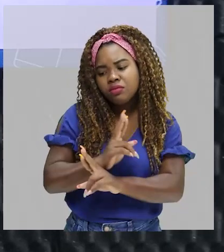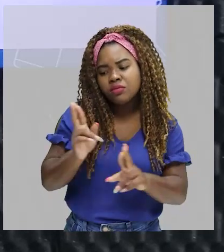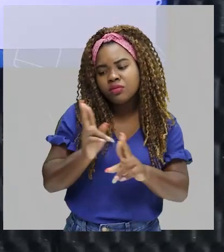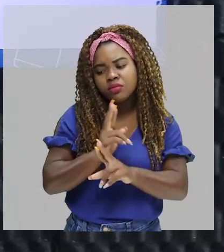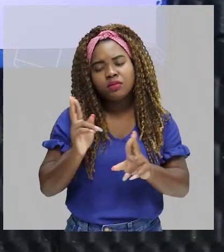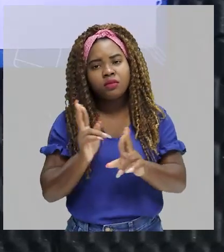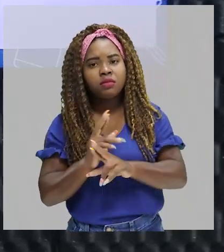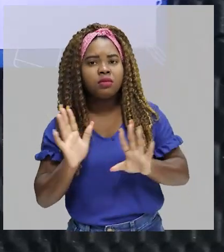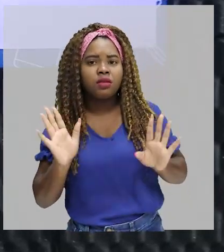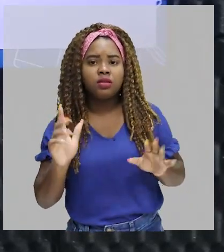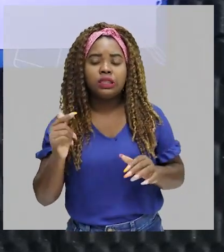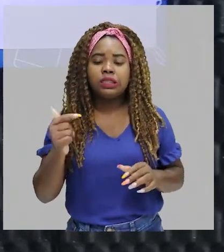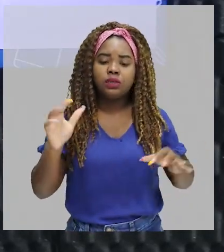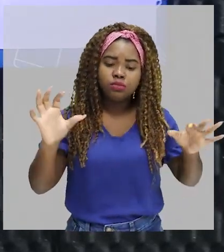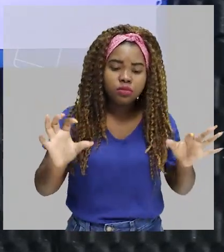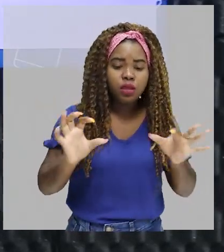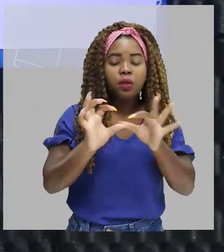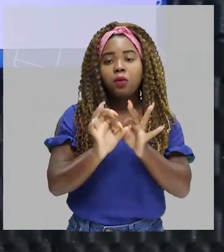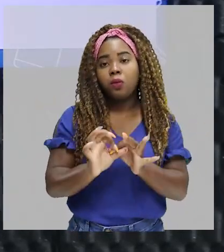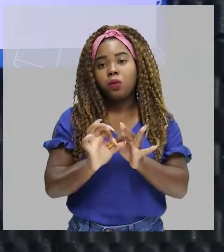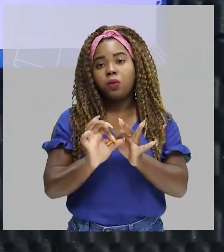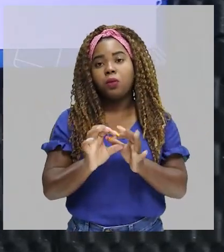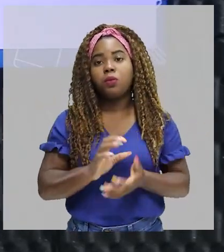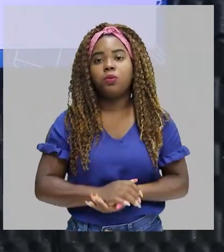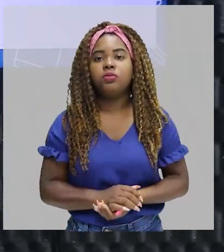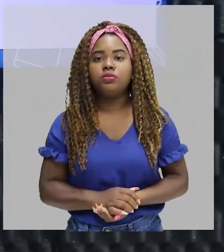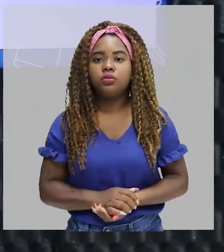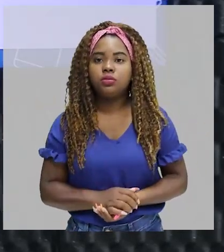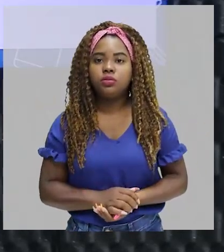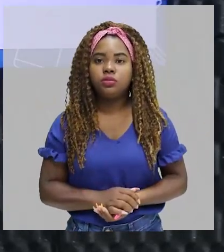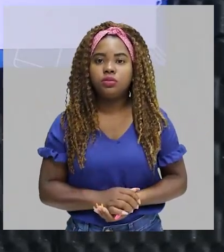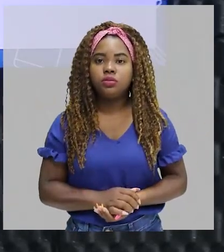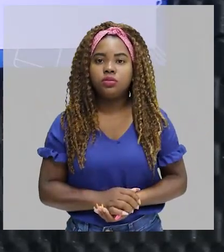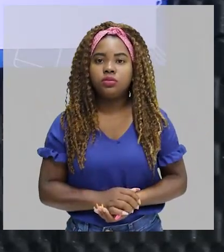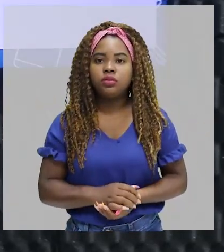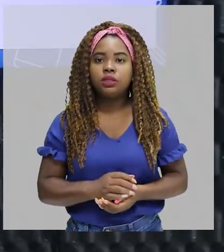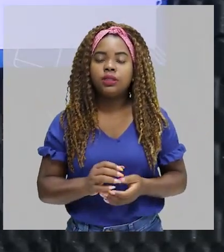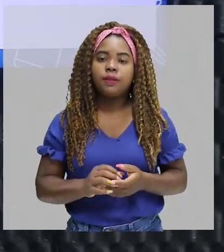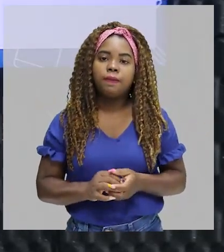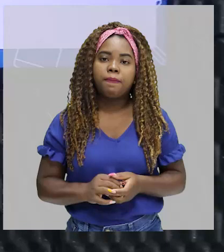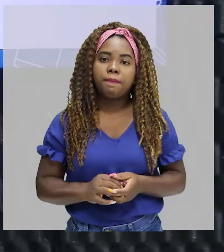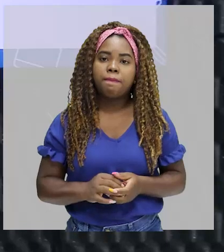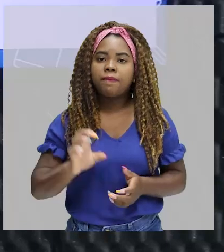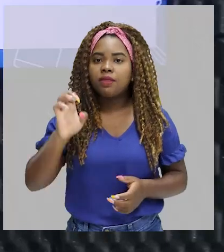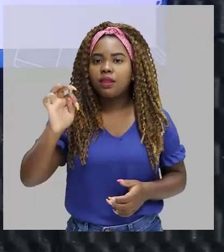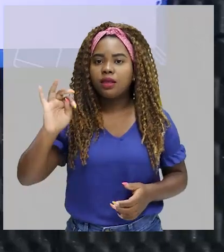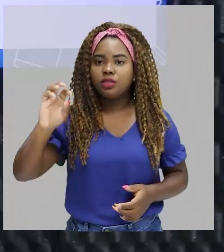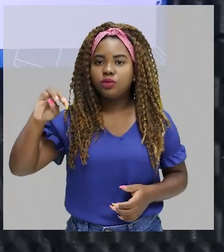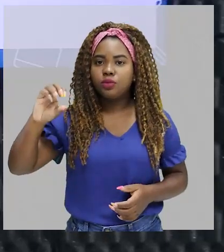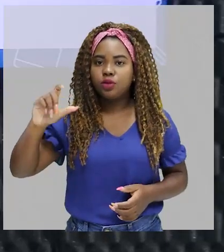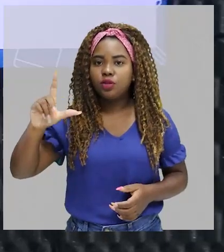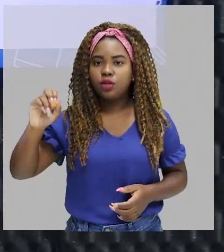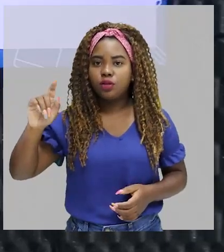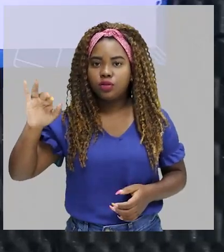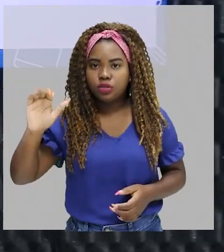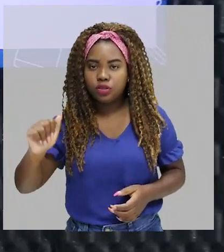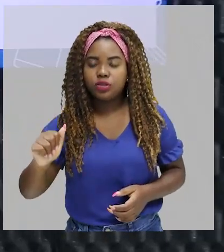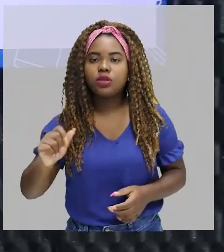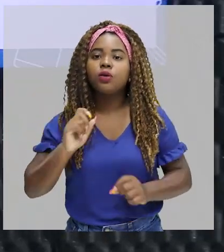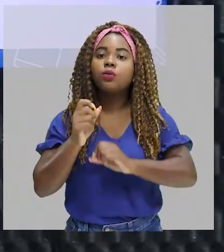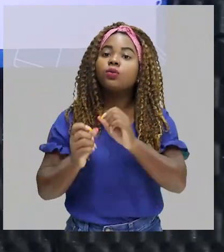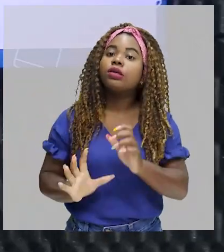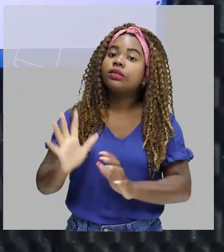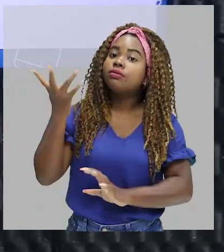elas não têm conexão etimológica. O que é etimologia? É a origem da palavra. Então, apesar delas serem semelhantes, elas